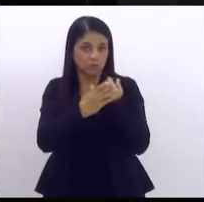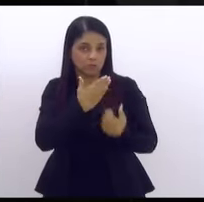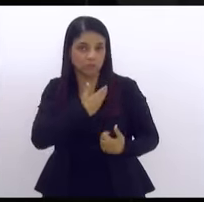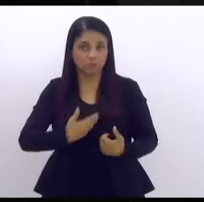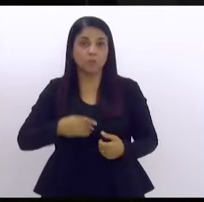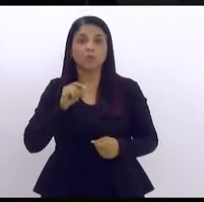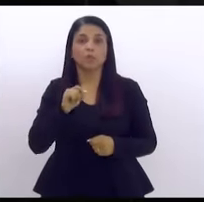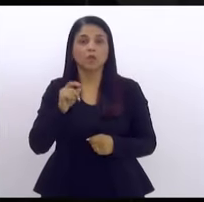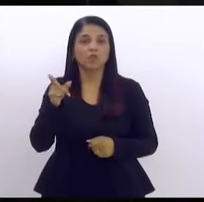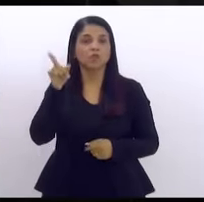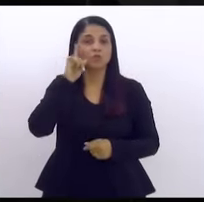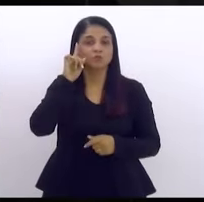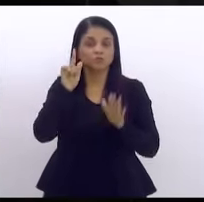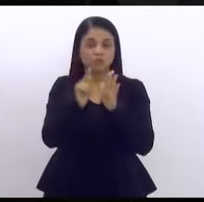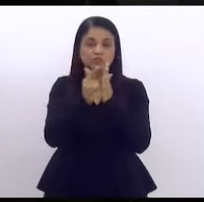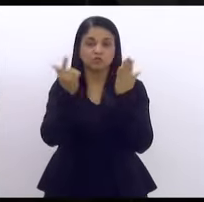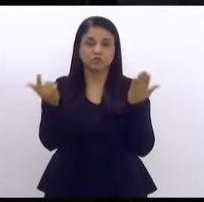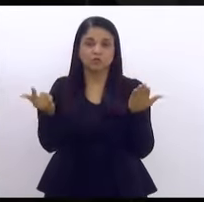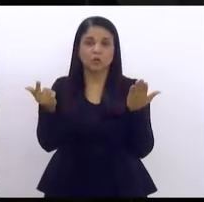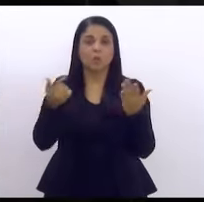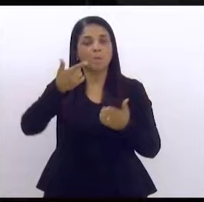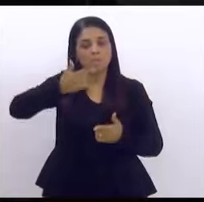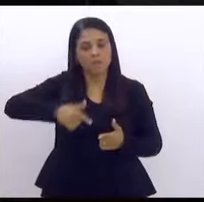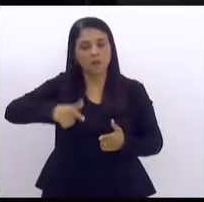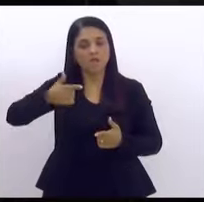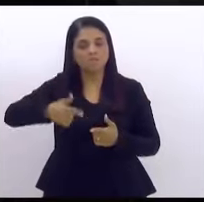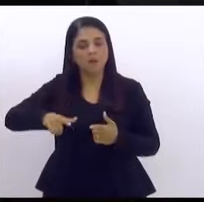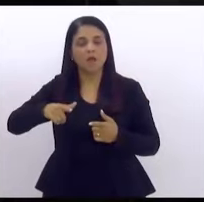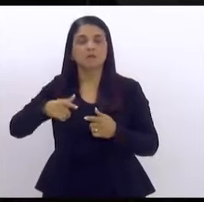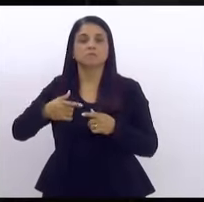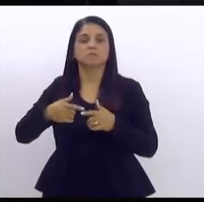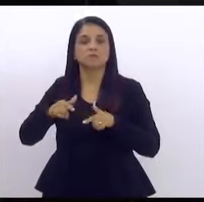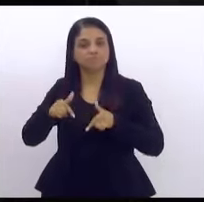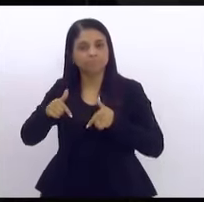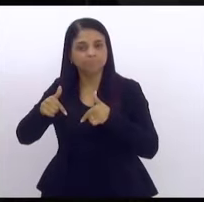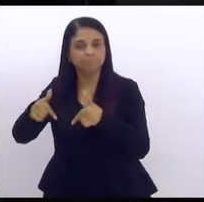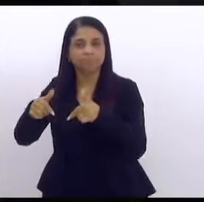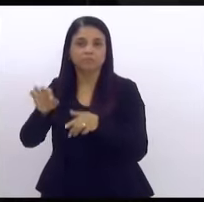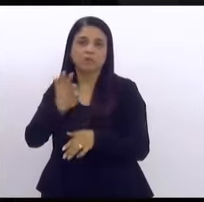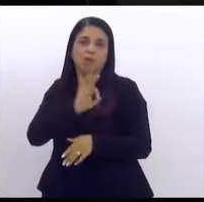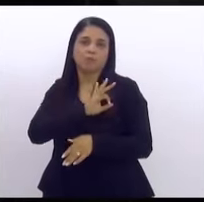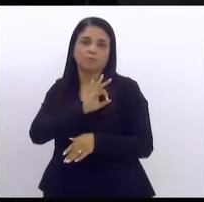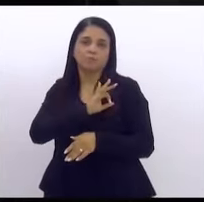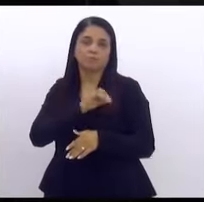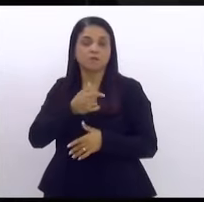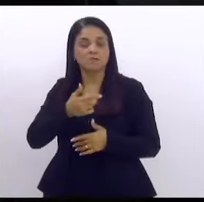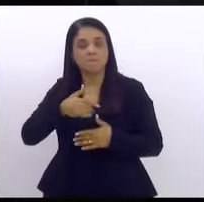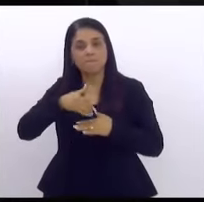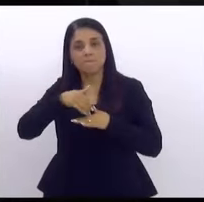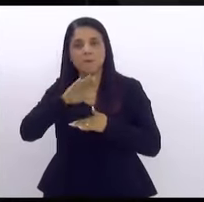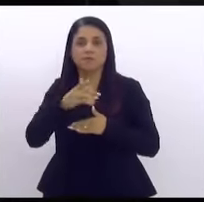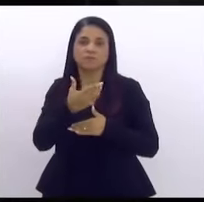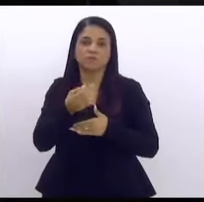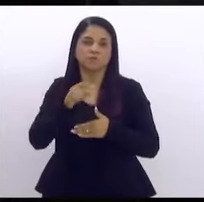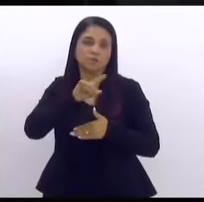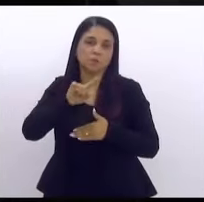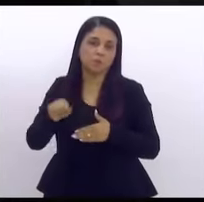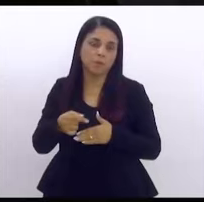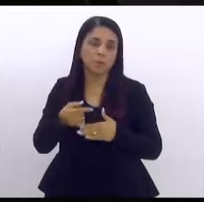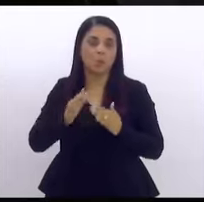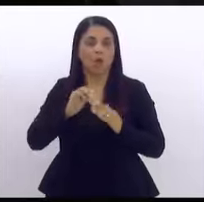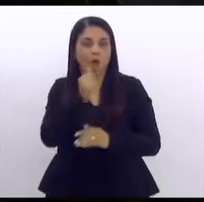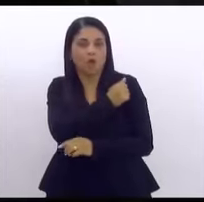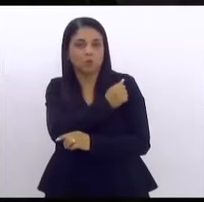todos os dias nos jornais, que é mais uma operação que deixou mais de 20 mil alunos, mais de 50